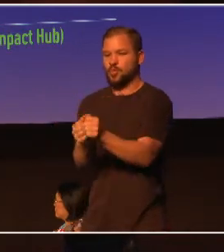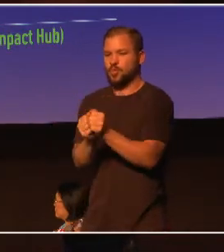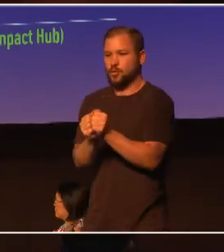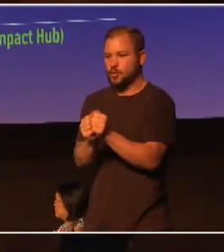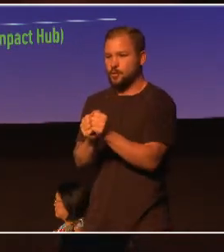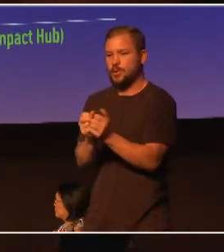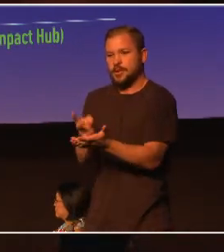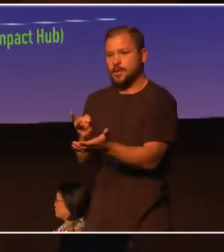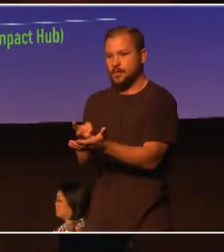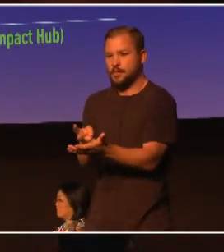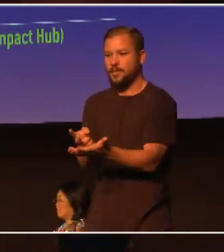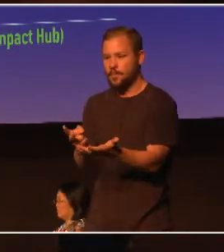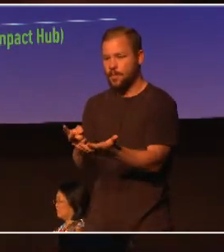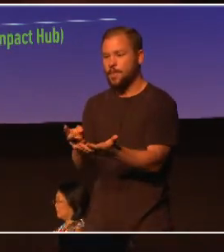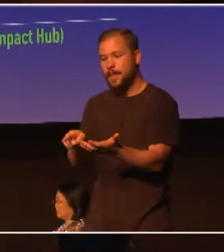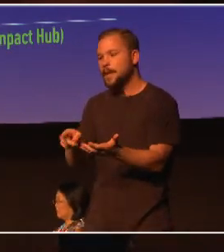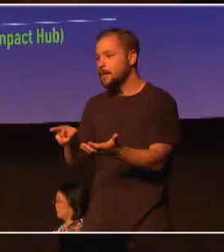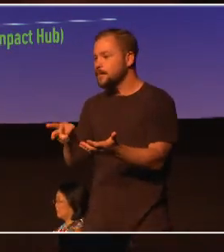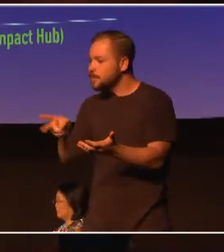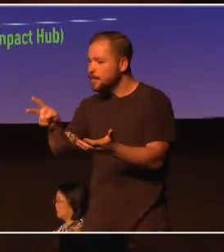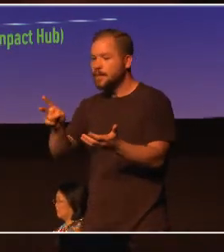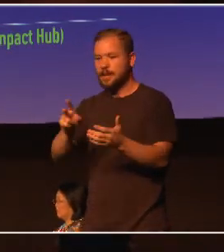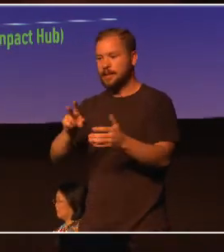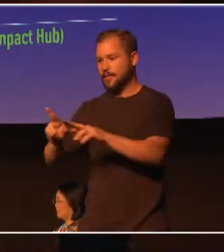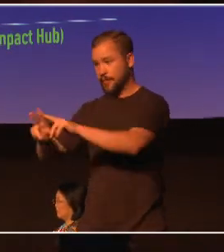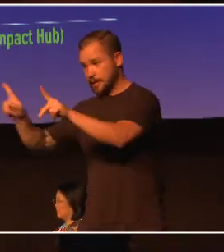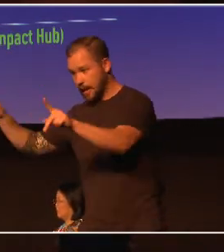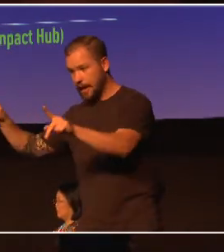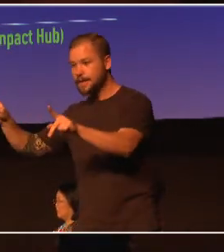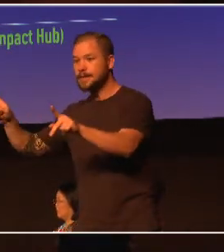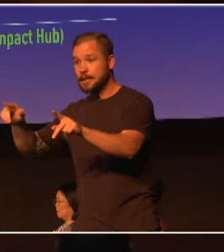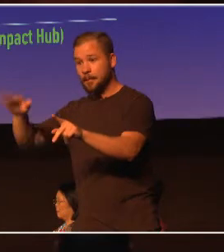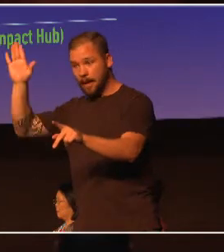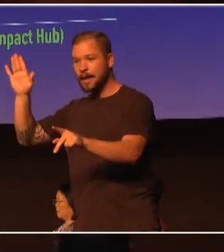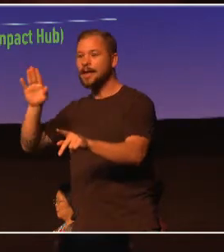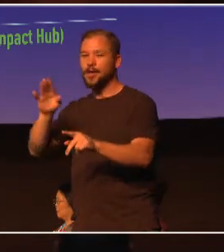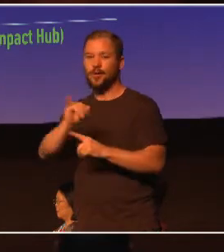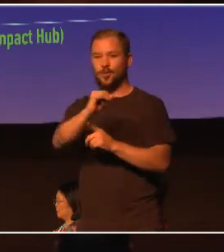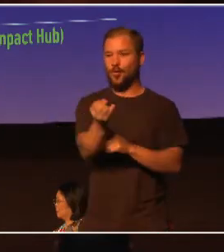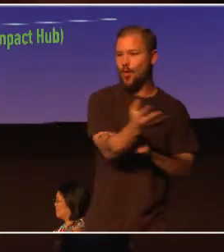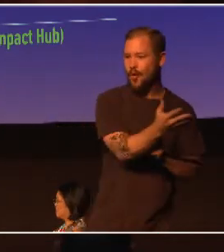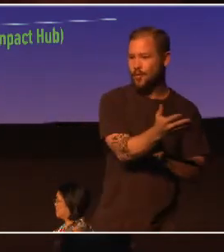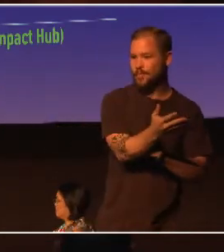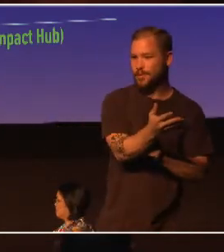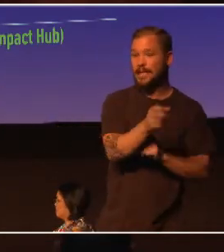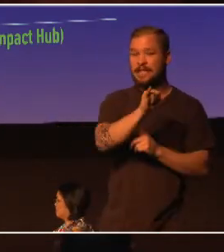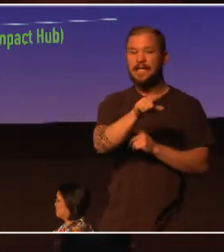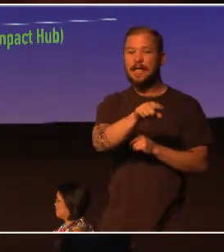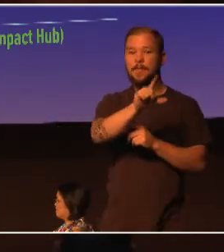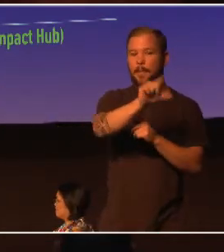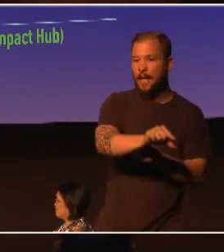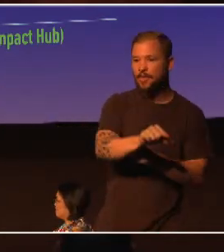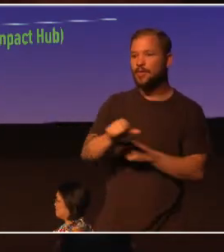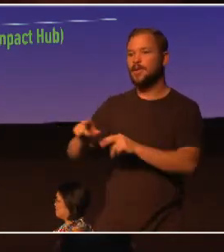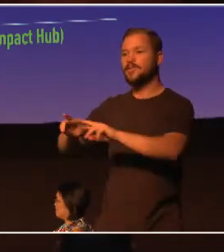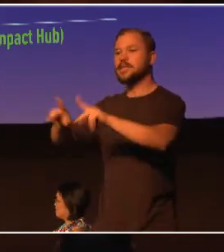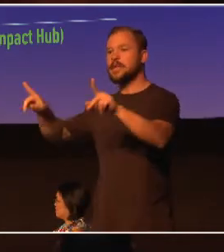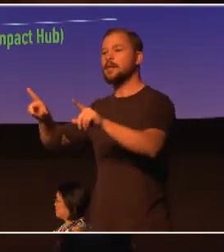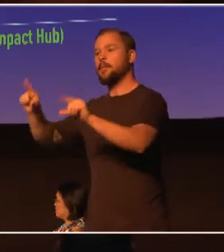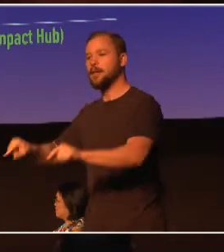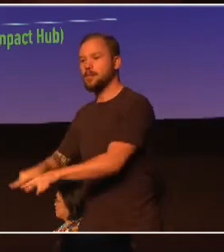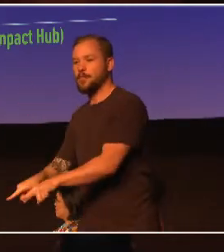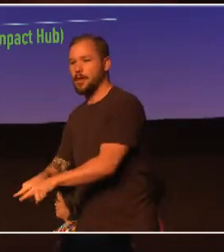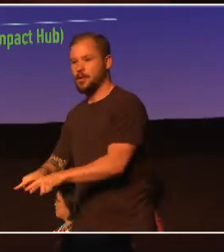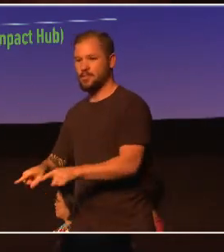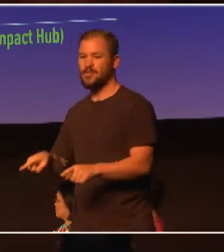Quer dizer, quanto mais diversidade, mais inovação. Quanto menos diversidade, menos inovação. Para mim, isso aí é uma